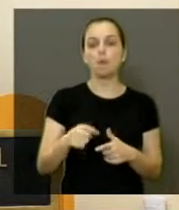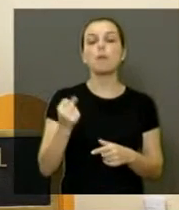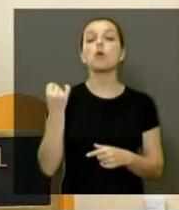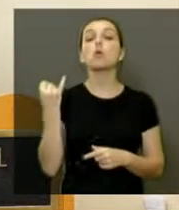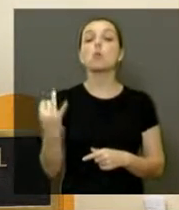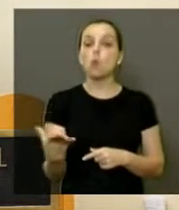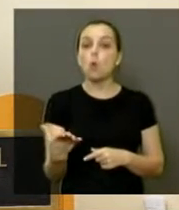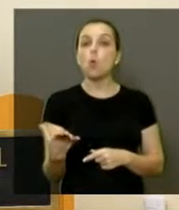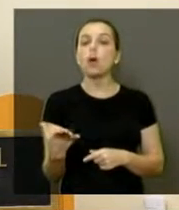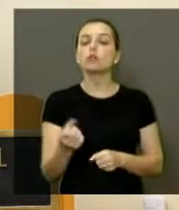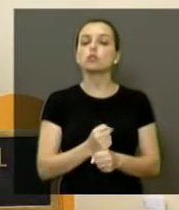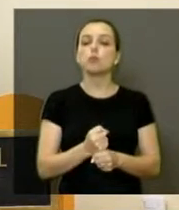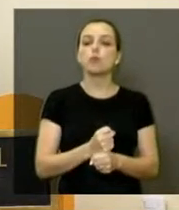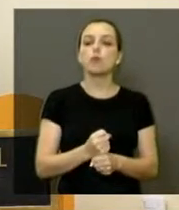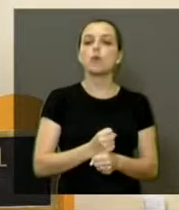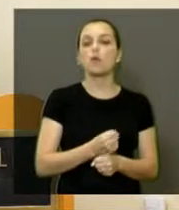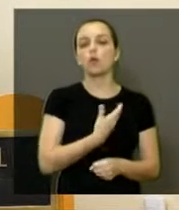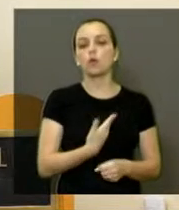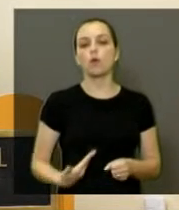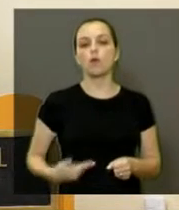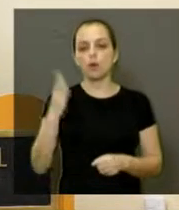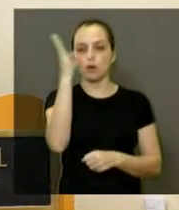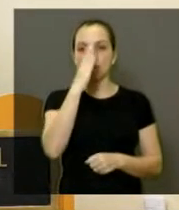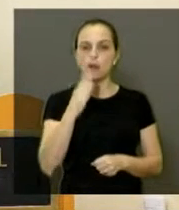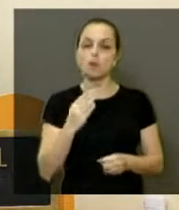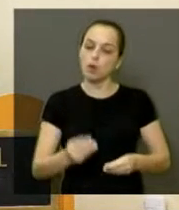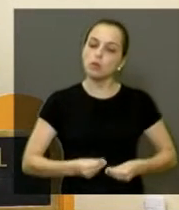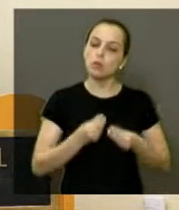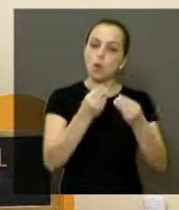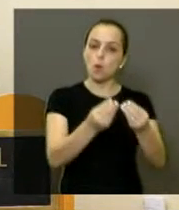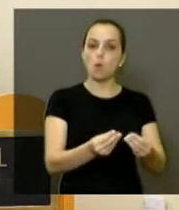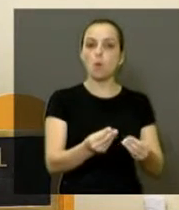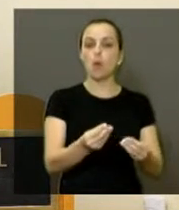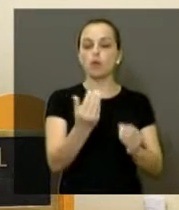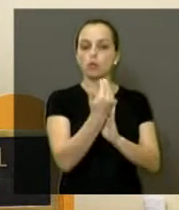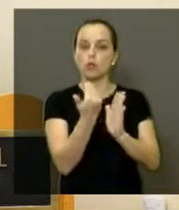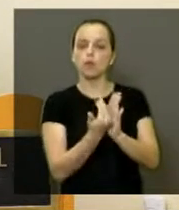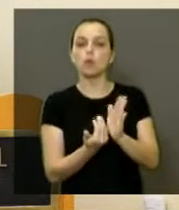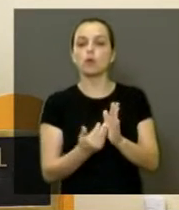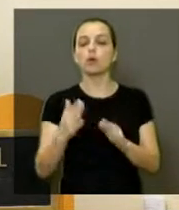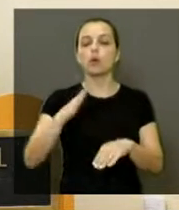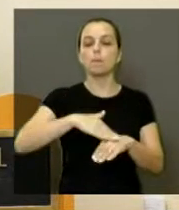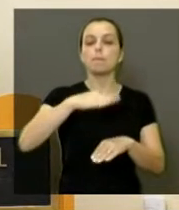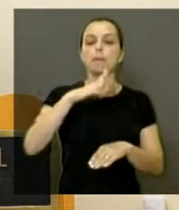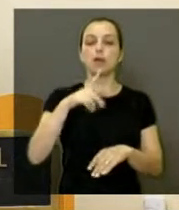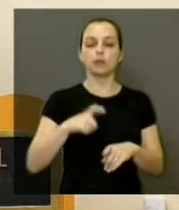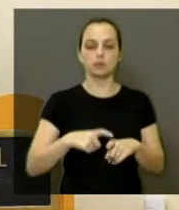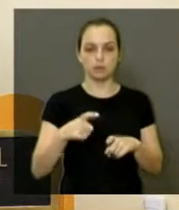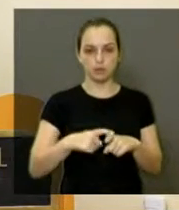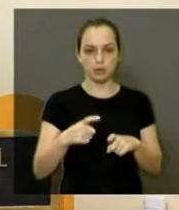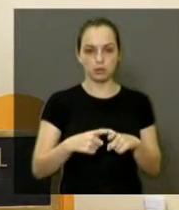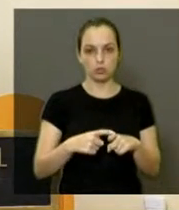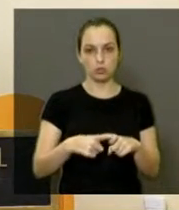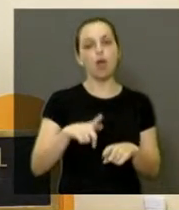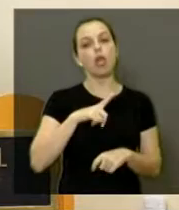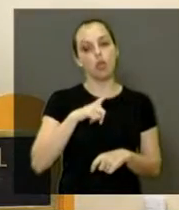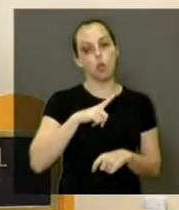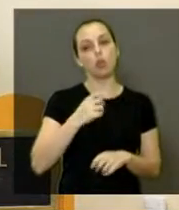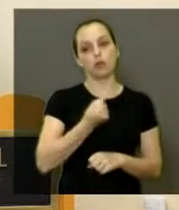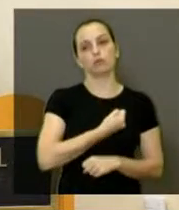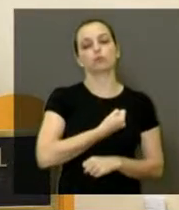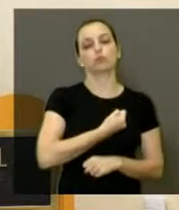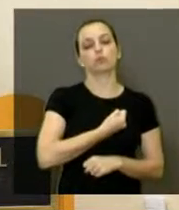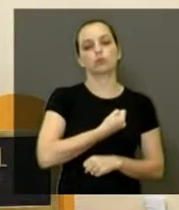ano o governo brasileiro está destinando para Cuba em cima do programa Mais Médicos? Eu tenho esse número. E